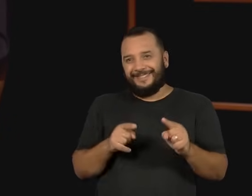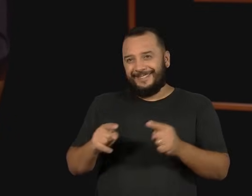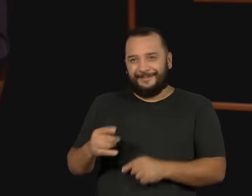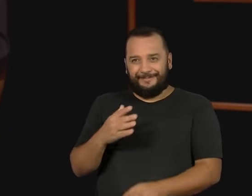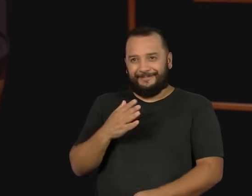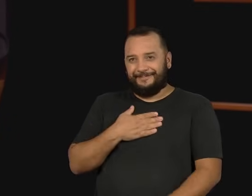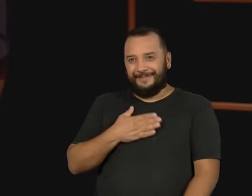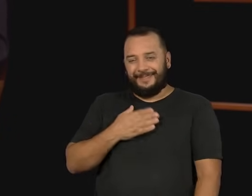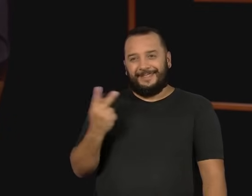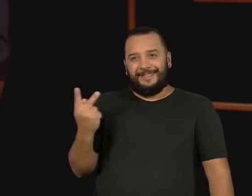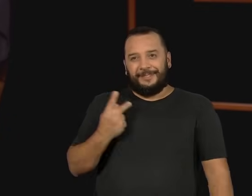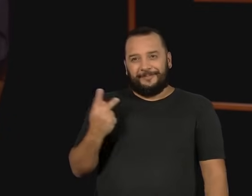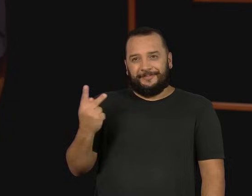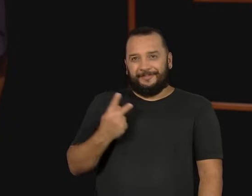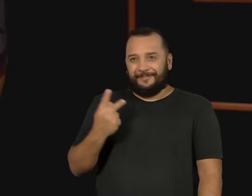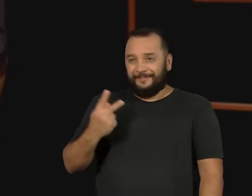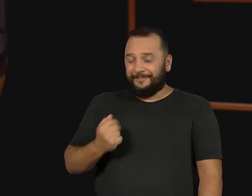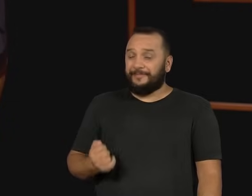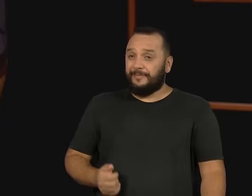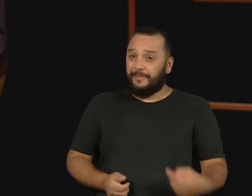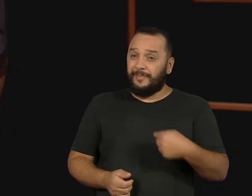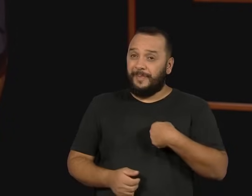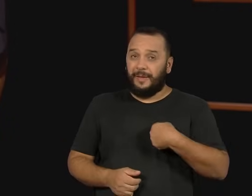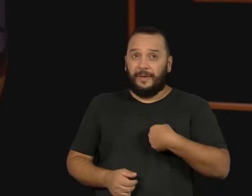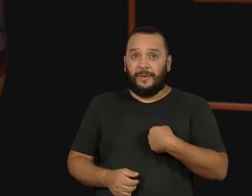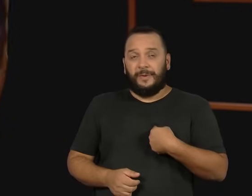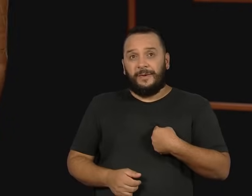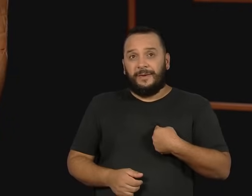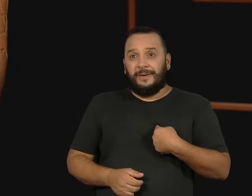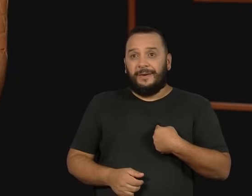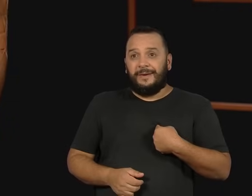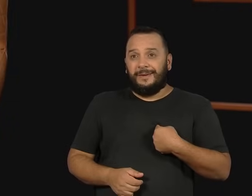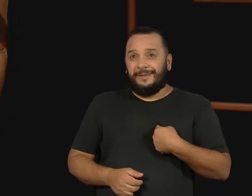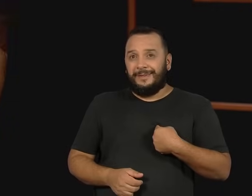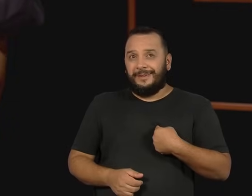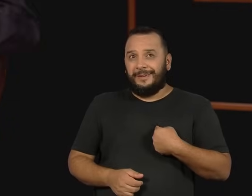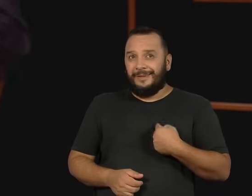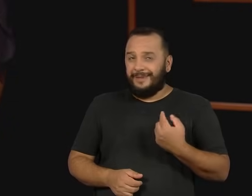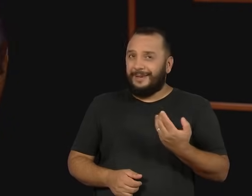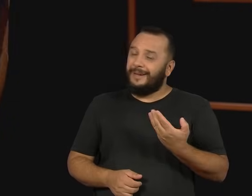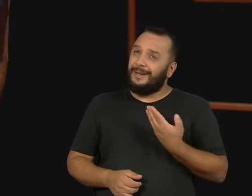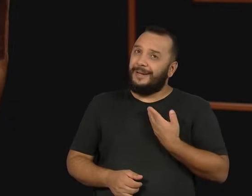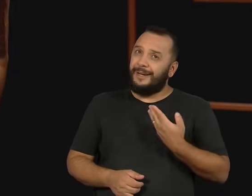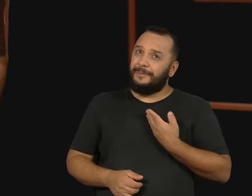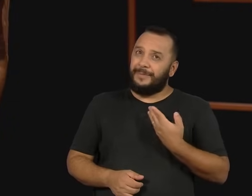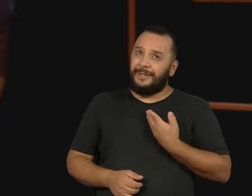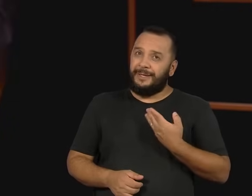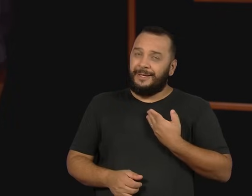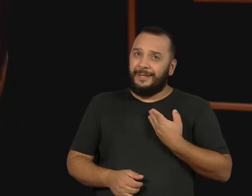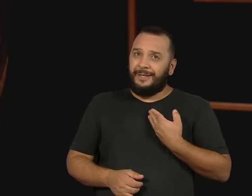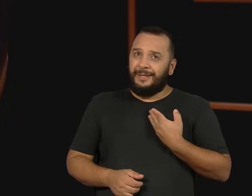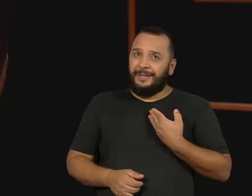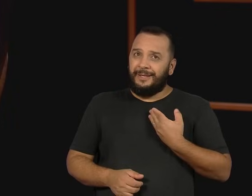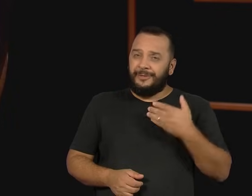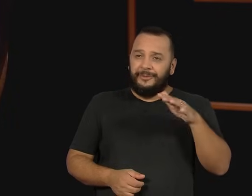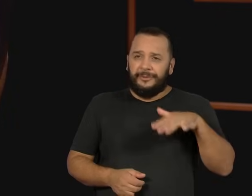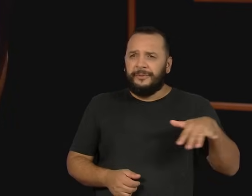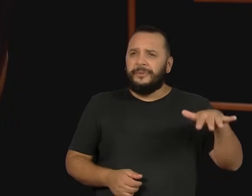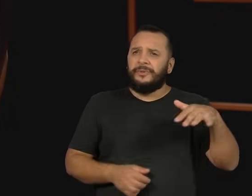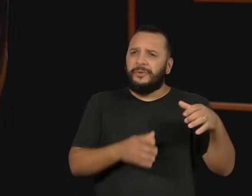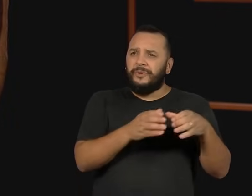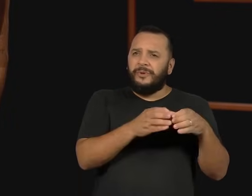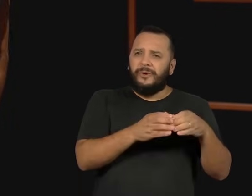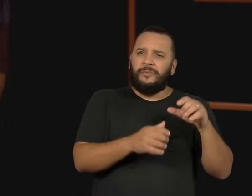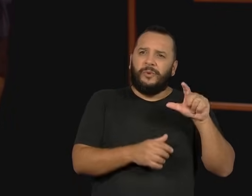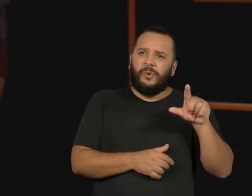então, que era amigo, né, do pessoal do Grupo Rumo, do Luiz, da